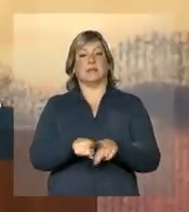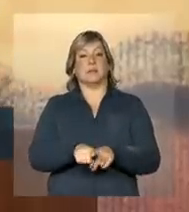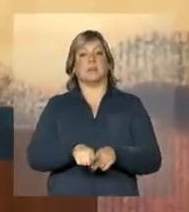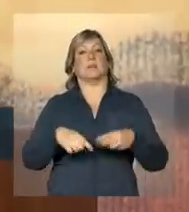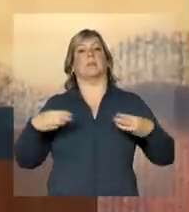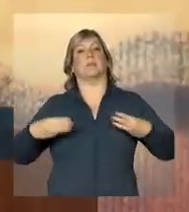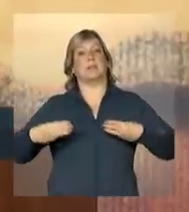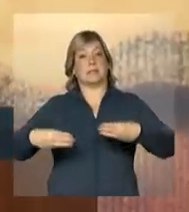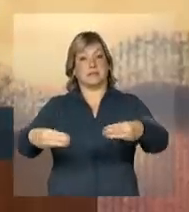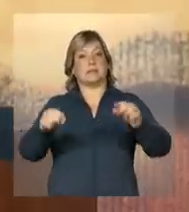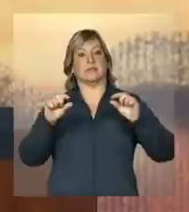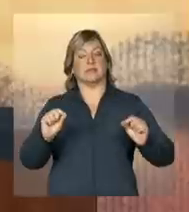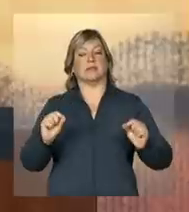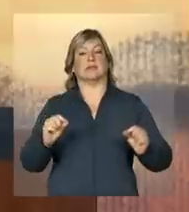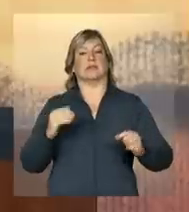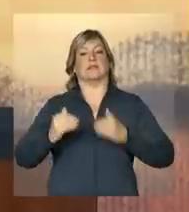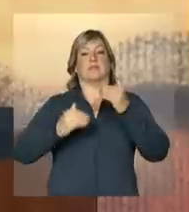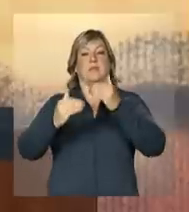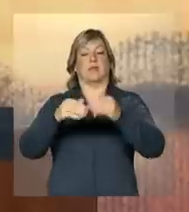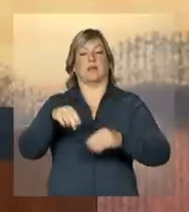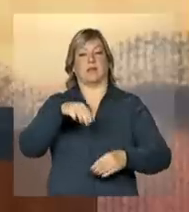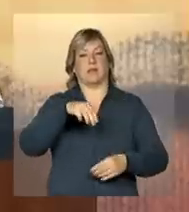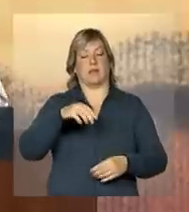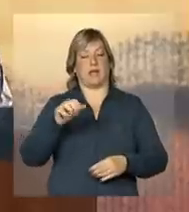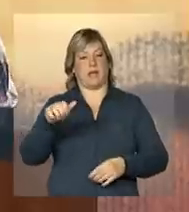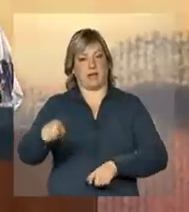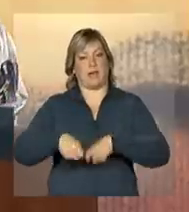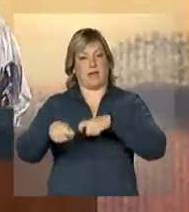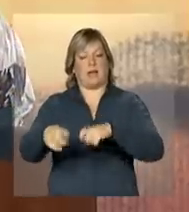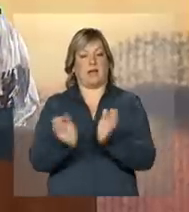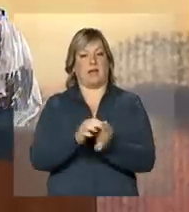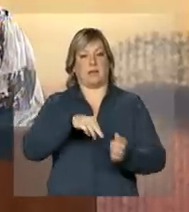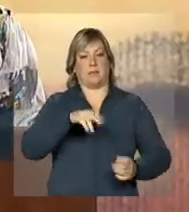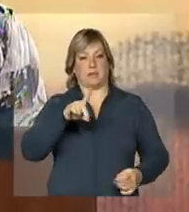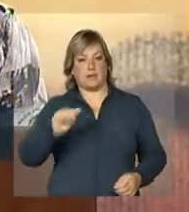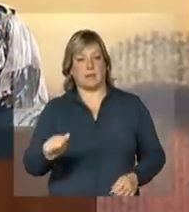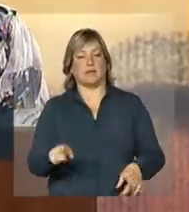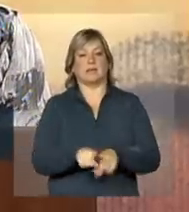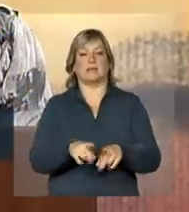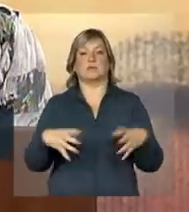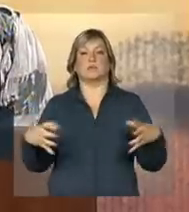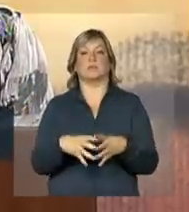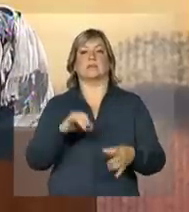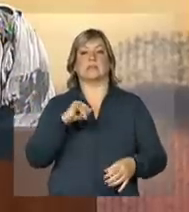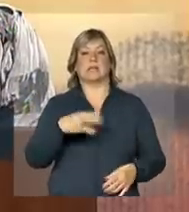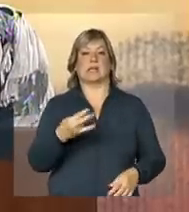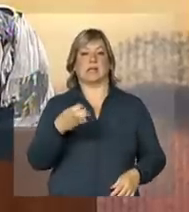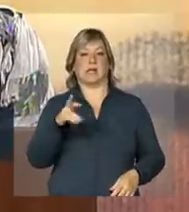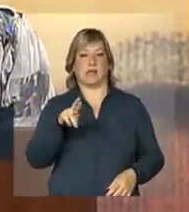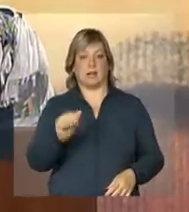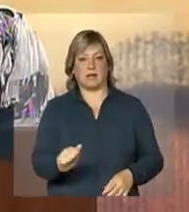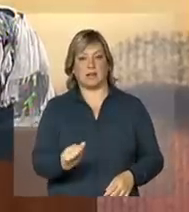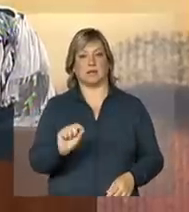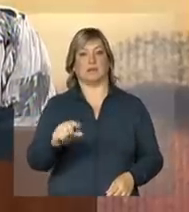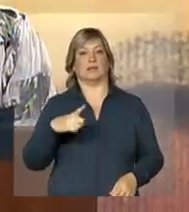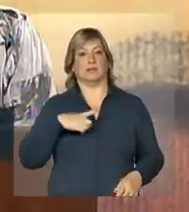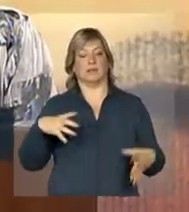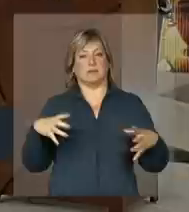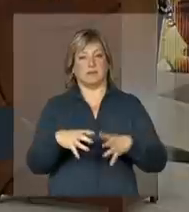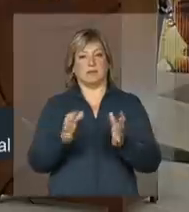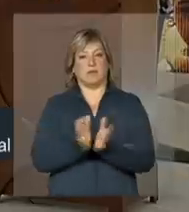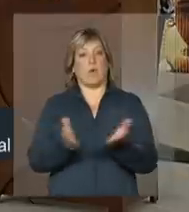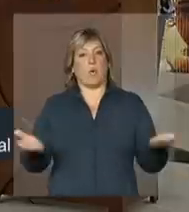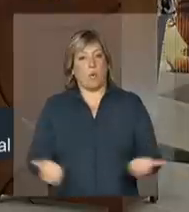ministério de Desenvolvimento Agrário juntamente com o Incra Nós também temos hoje a